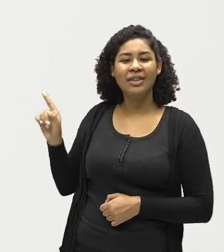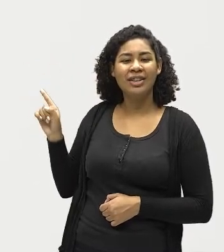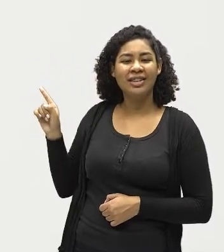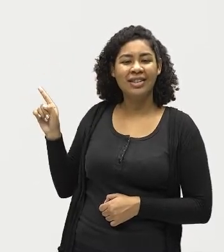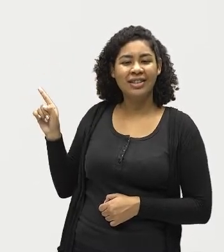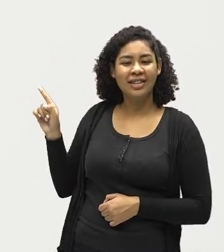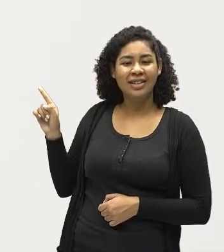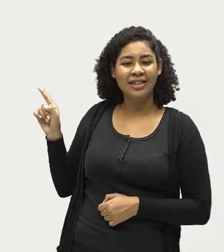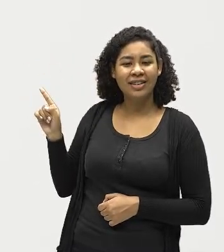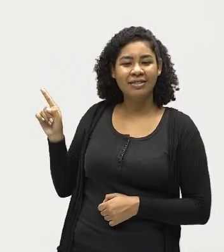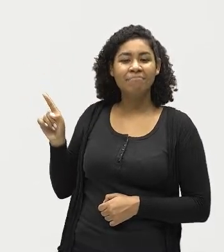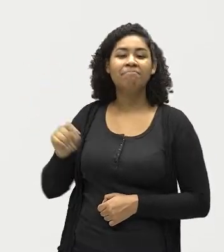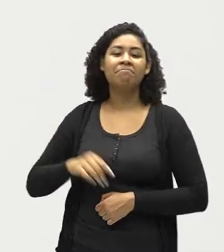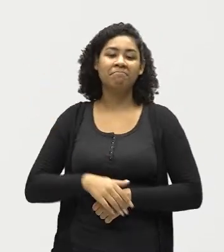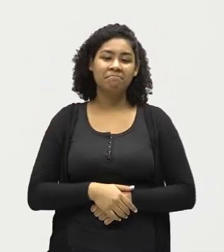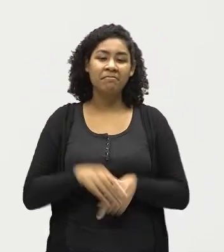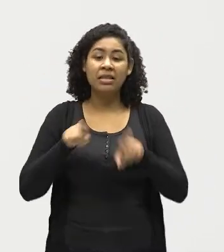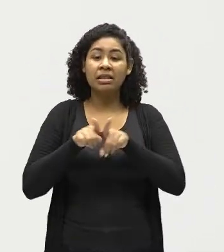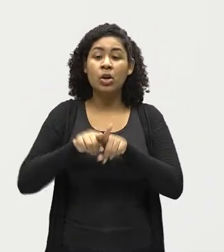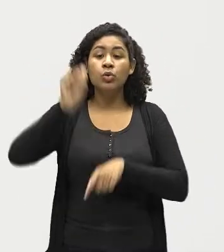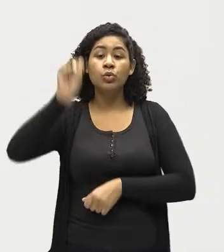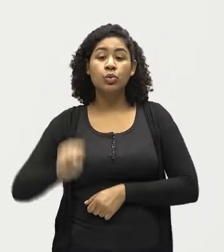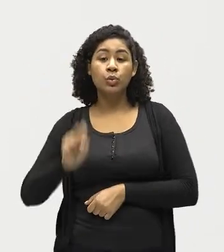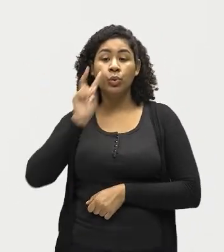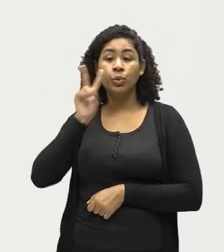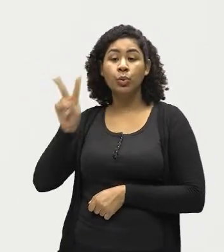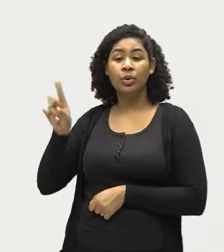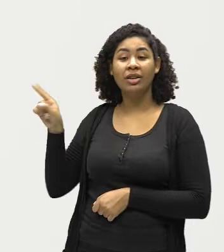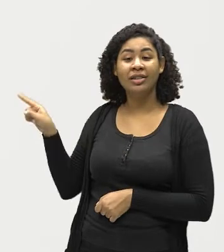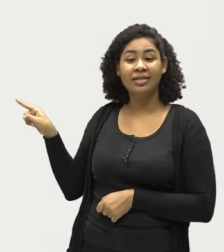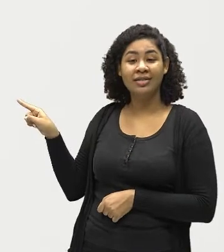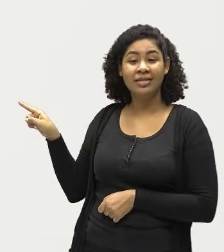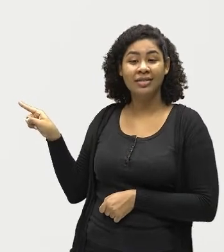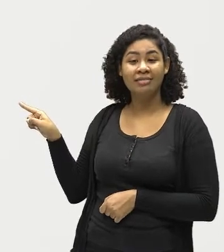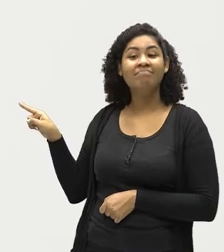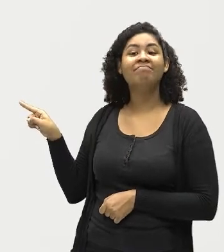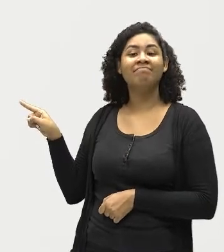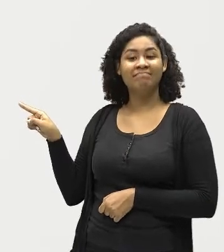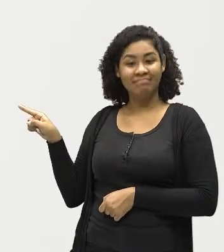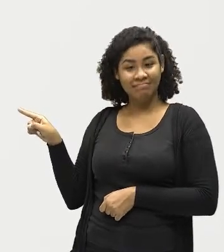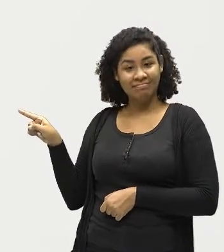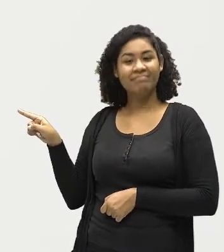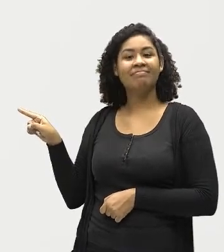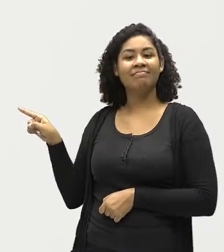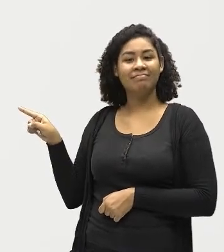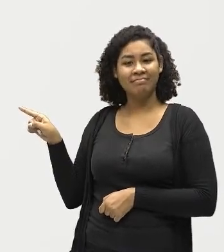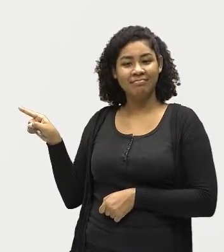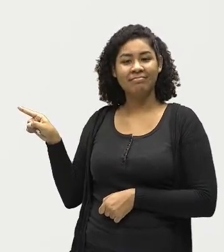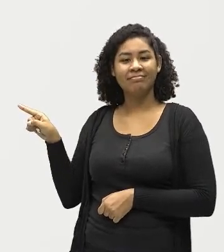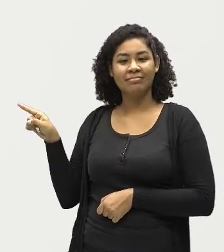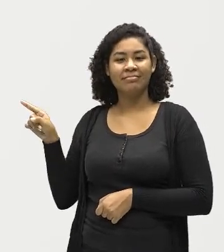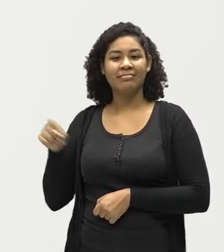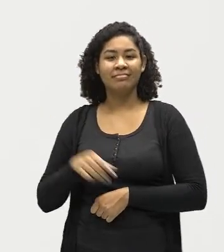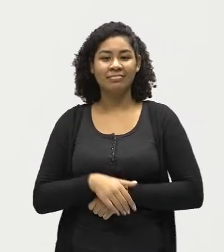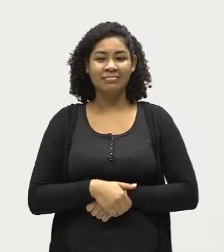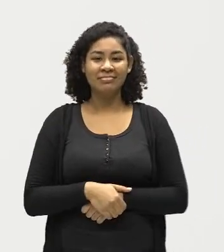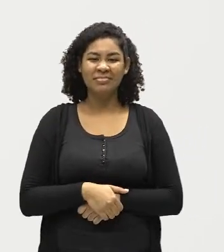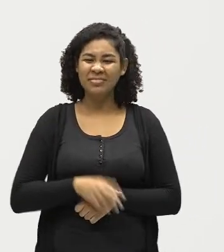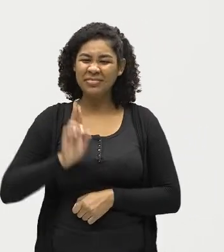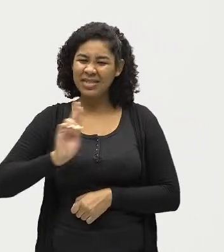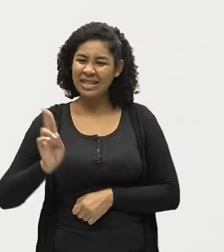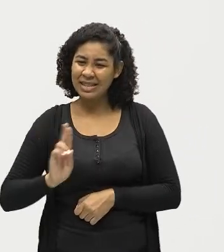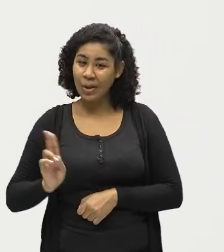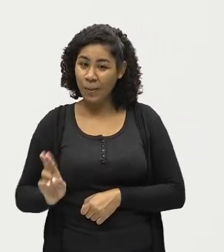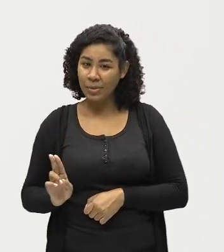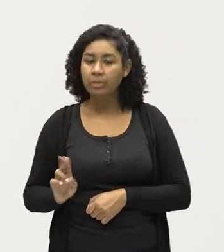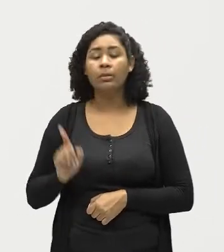os Carijó, o Charrua, na região sul do Brasil, Tupiniquim, Aimoré, Goitacás, inclusive no